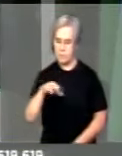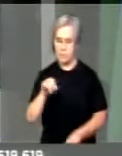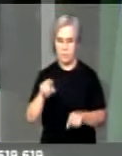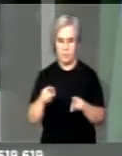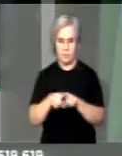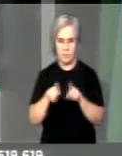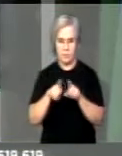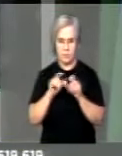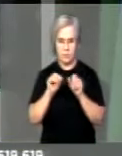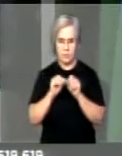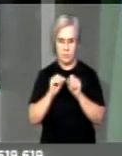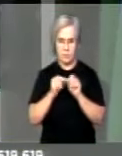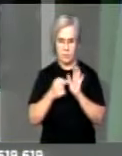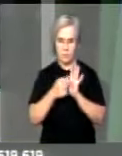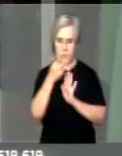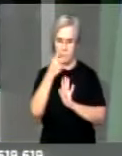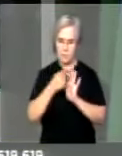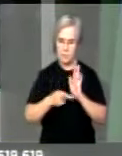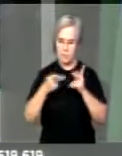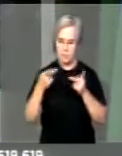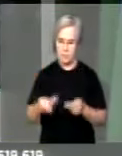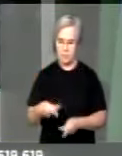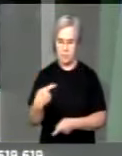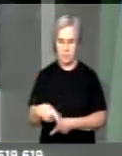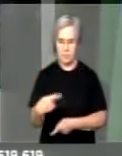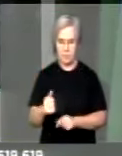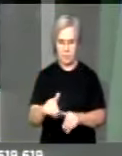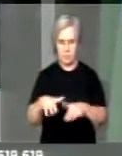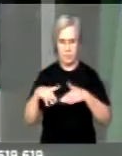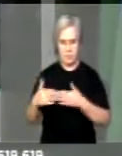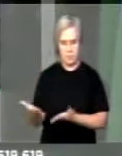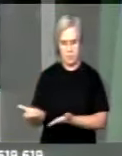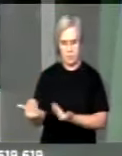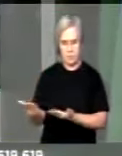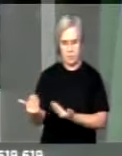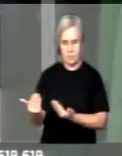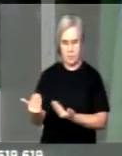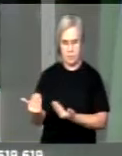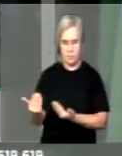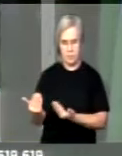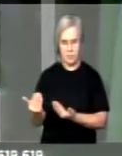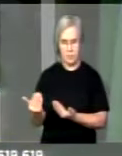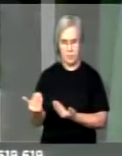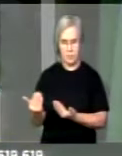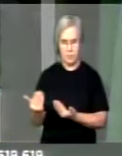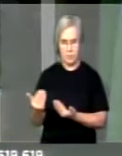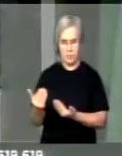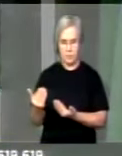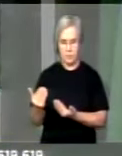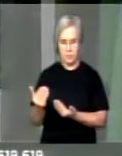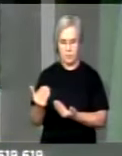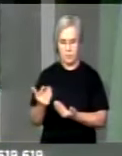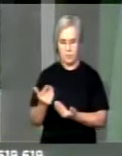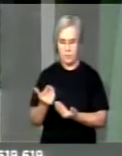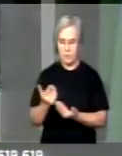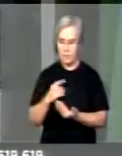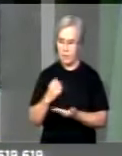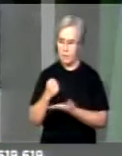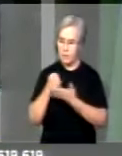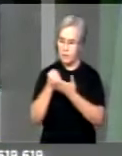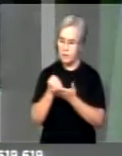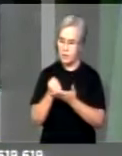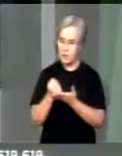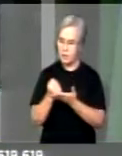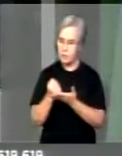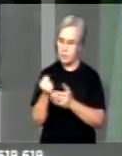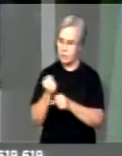um projeto do Parlamento Jovem na cidade de Ibaté, inspirado nesse programa de 13 anos que nós